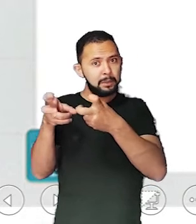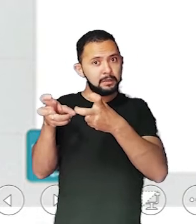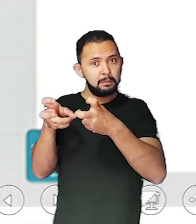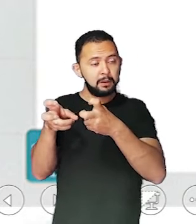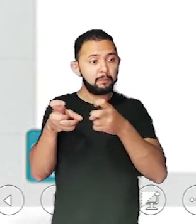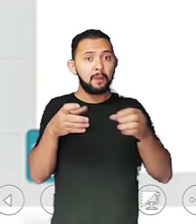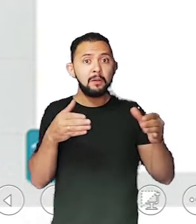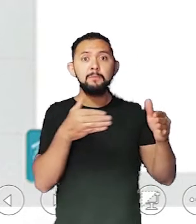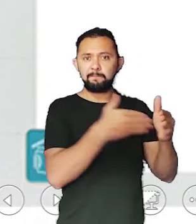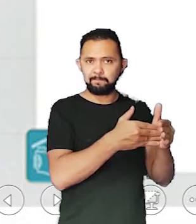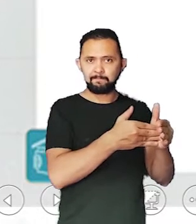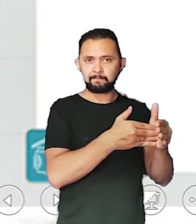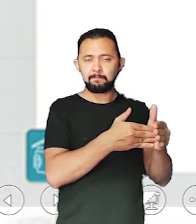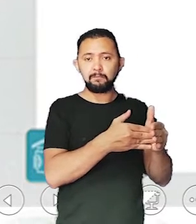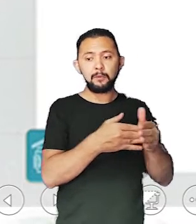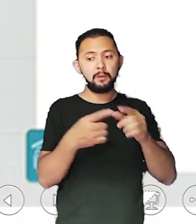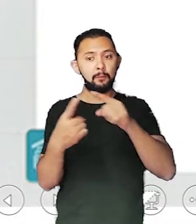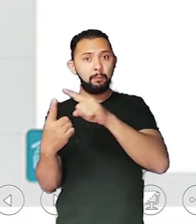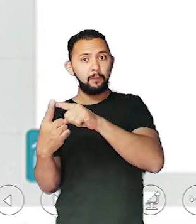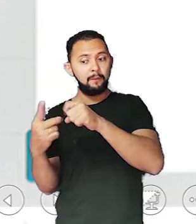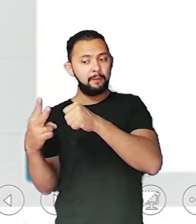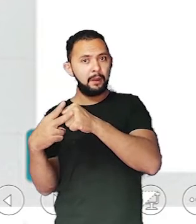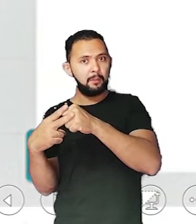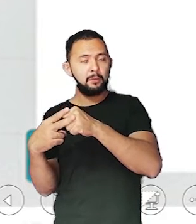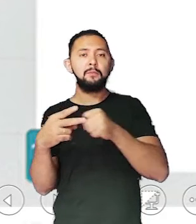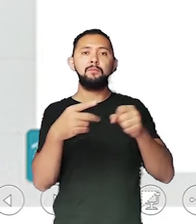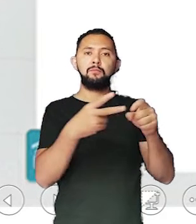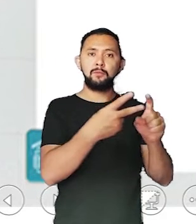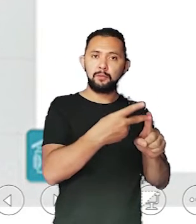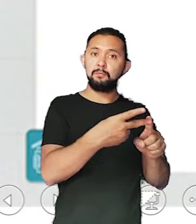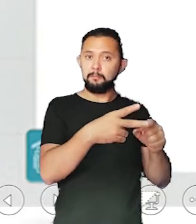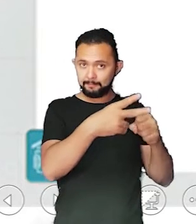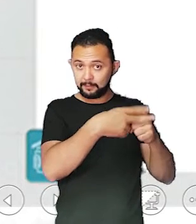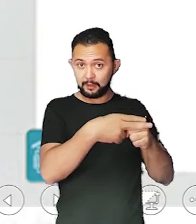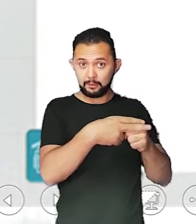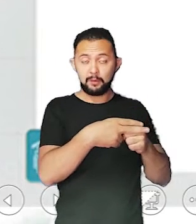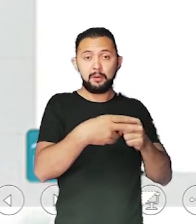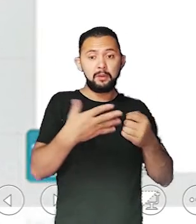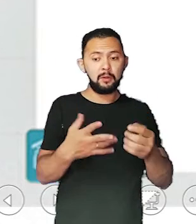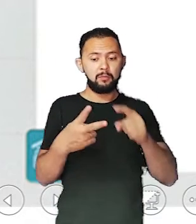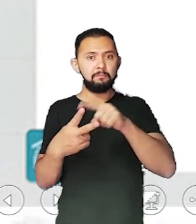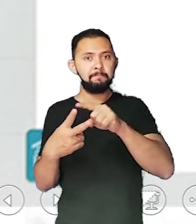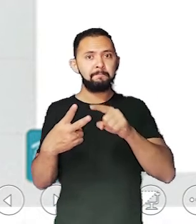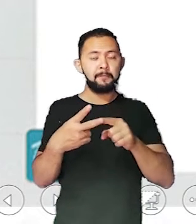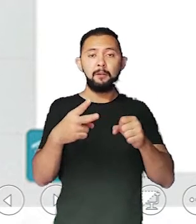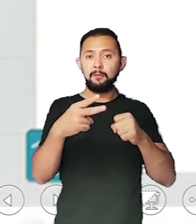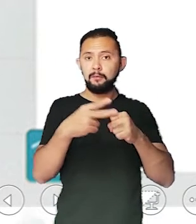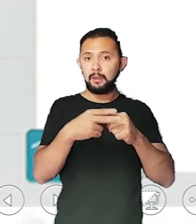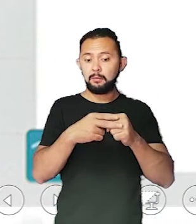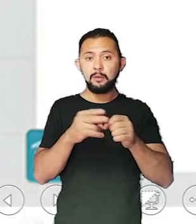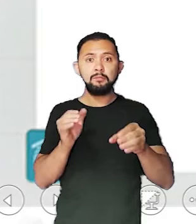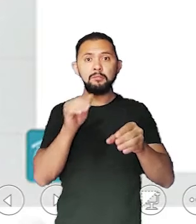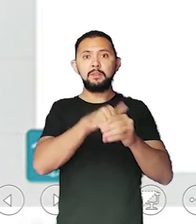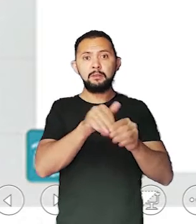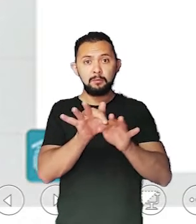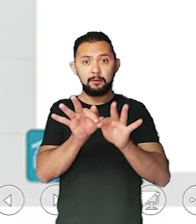verbo chegou. Esse aqui é o verbo 1 e esse daqui é o verbo 2. Esses dois verbos aí, numa mesma frase, a